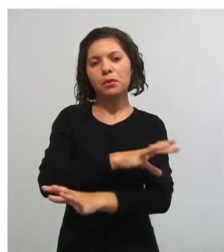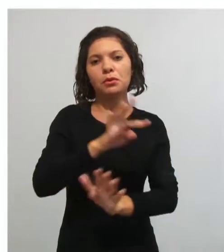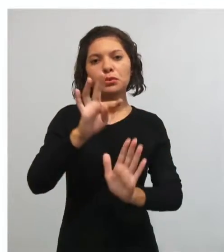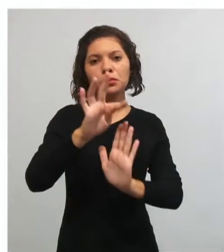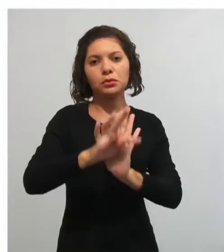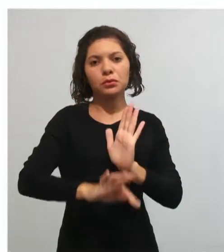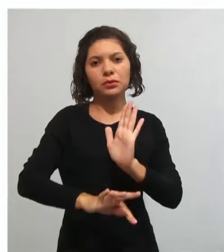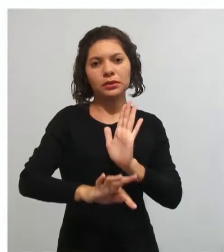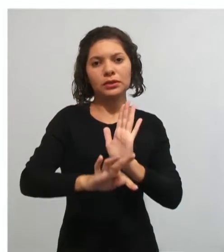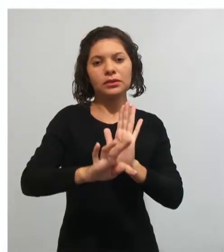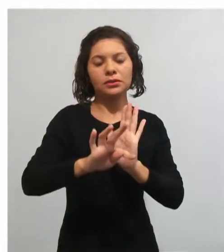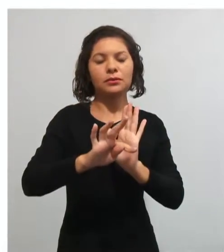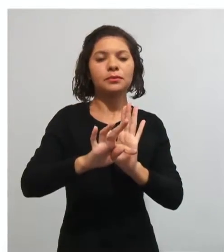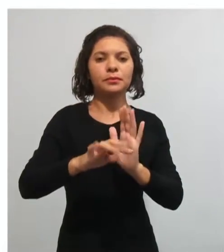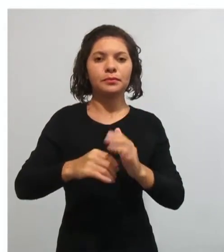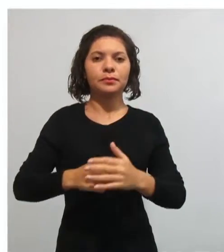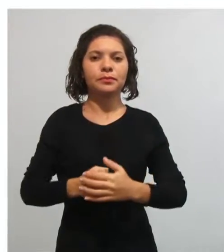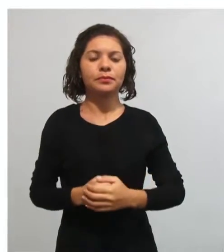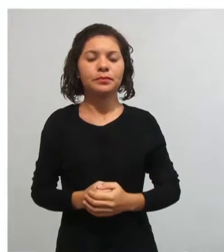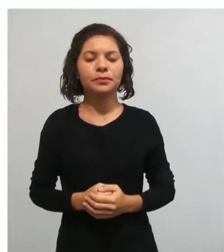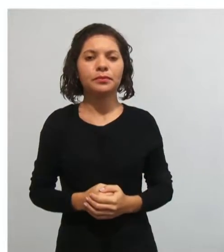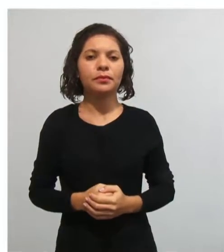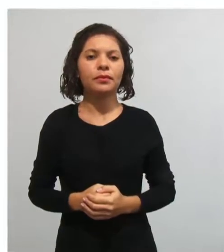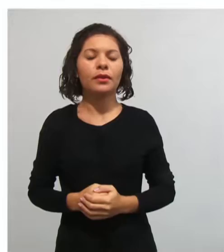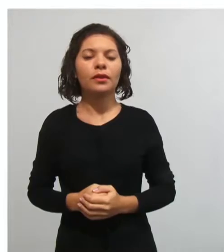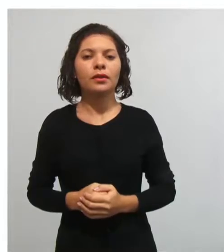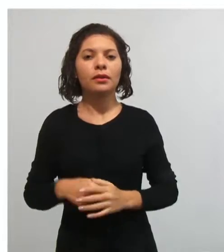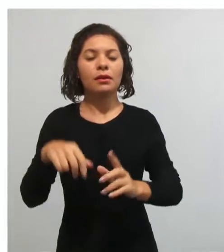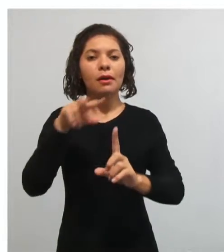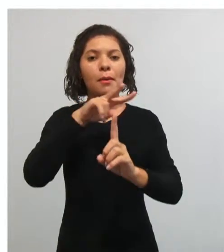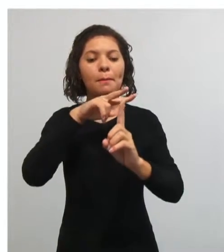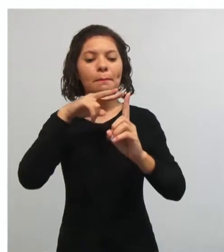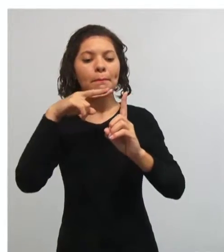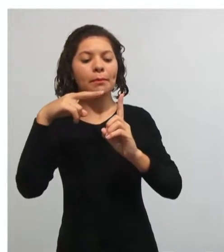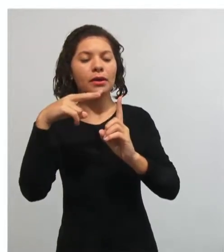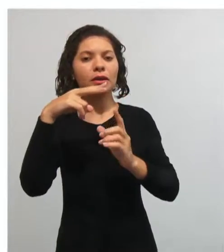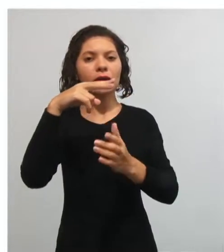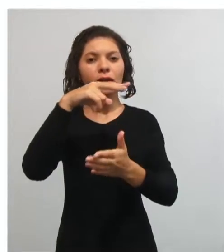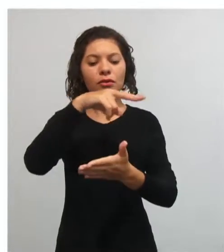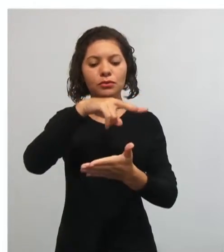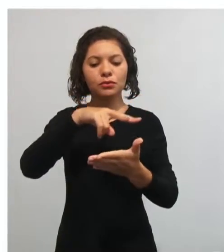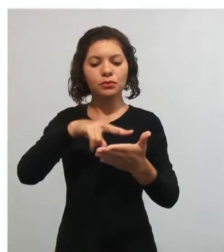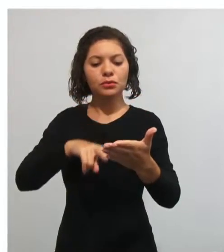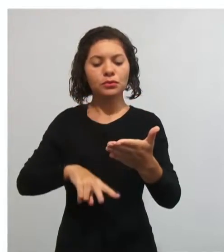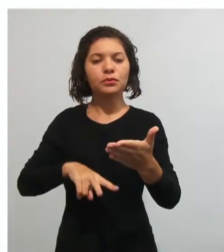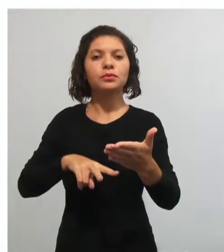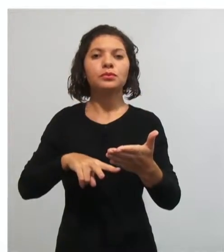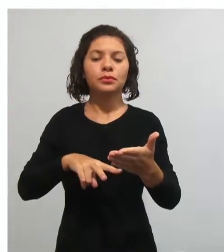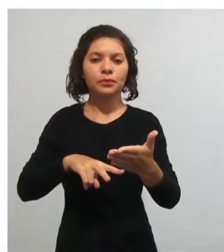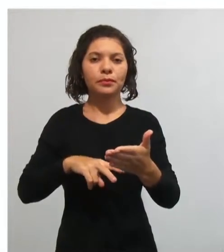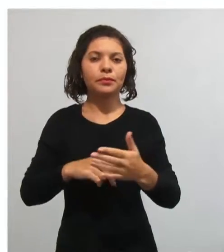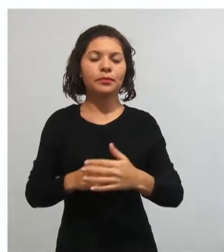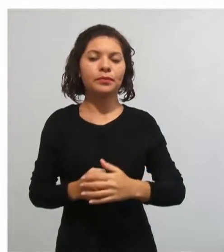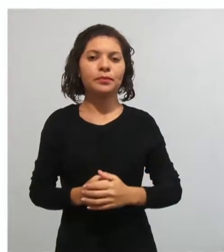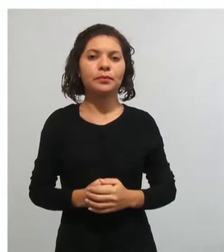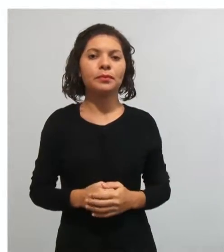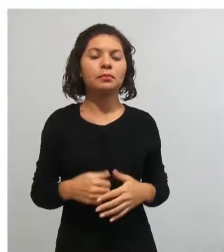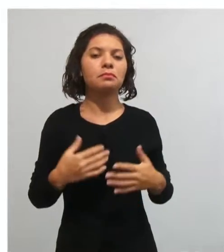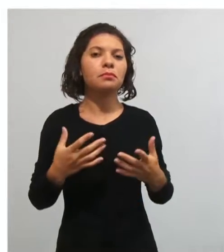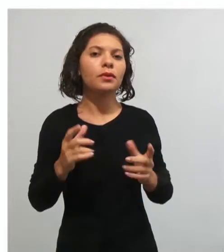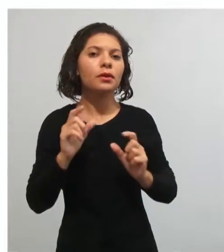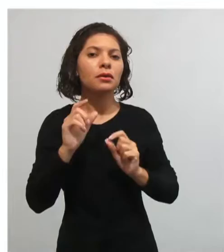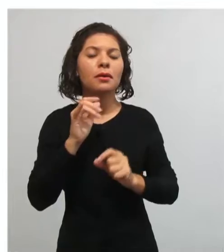a um outro, ou seja, uma perspectiva de leitor, construída por ele, que é o enunciador. Então,